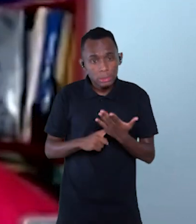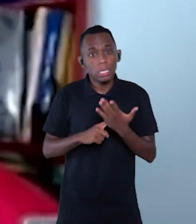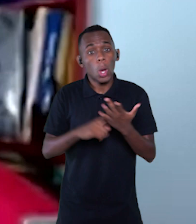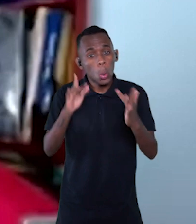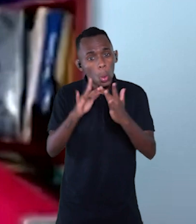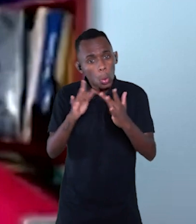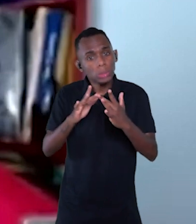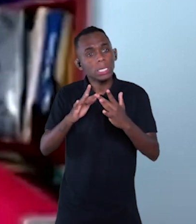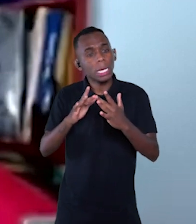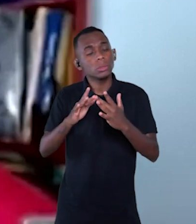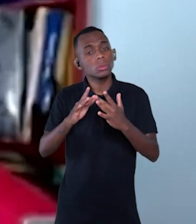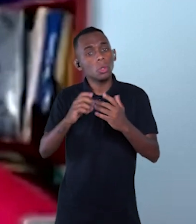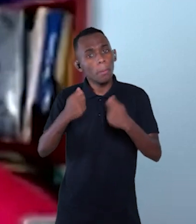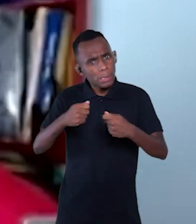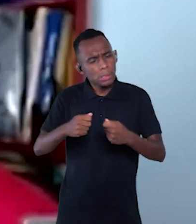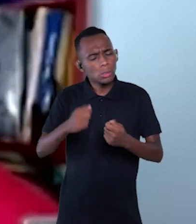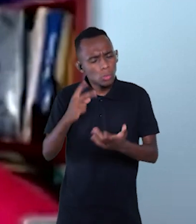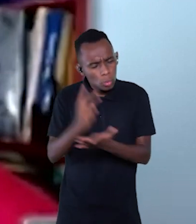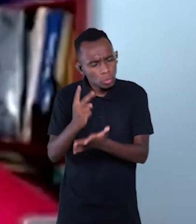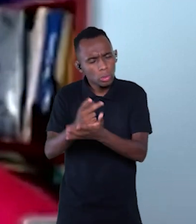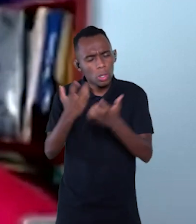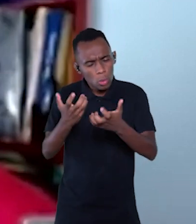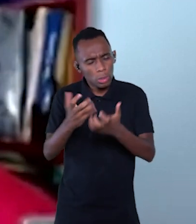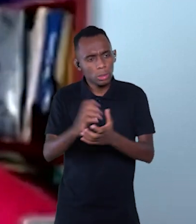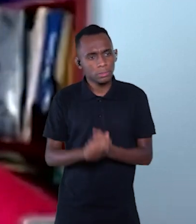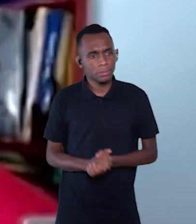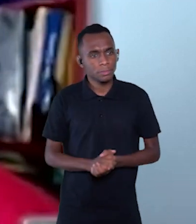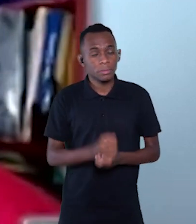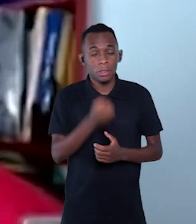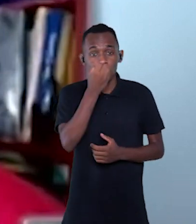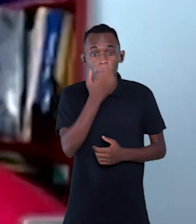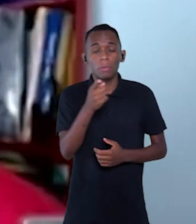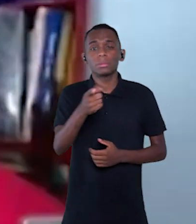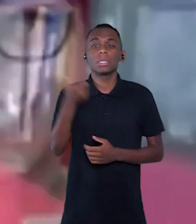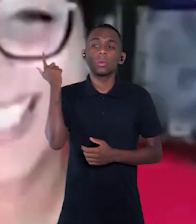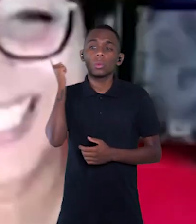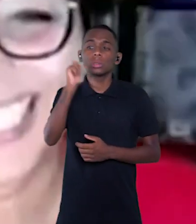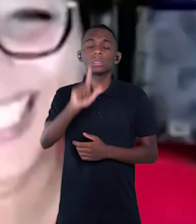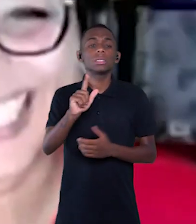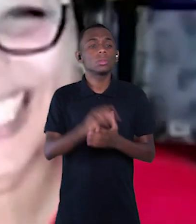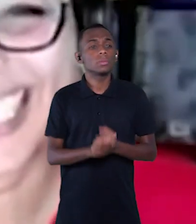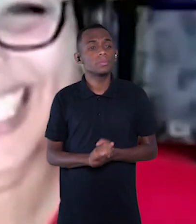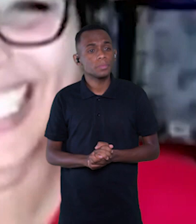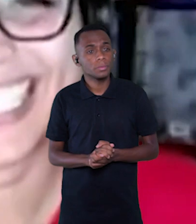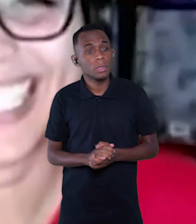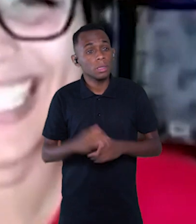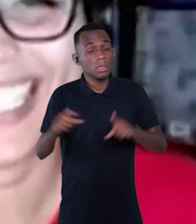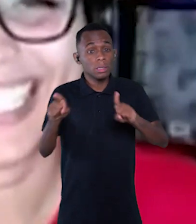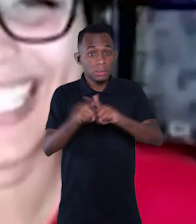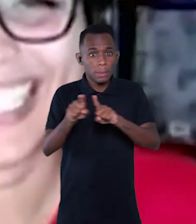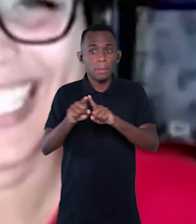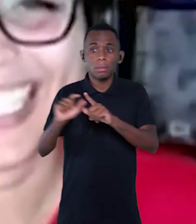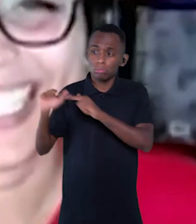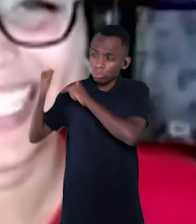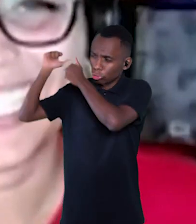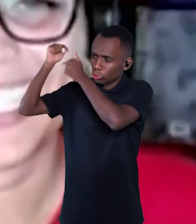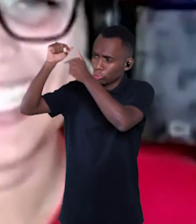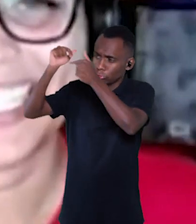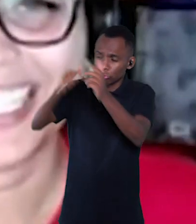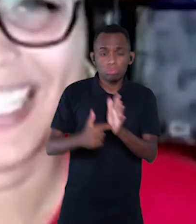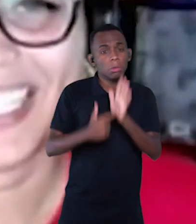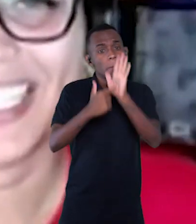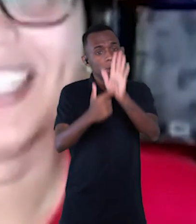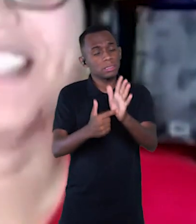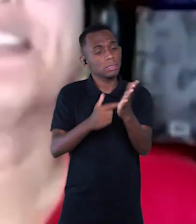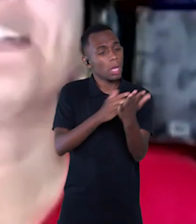realidade, que eu não abro mão, não quero perder. Que bom que você conseguiu conciliar e ainda trazendo das suas raízes, né?